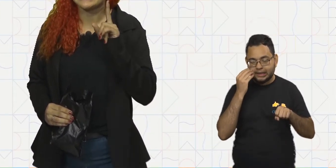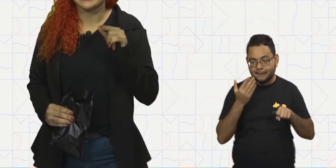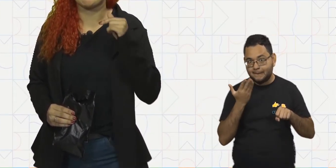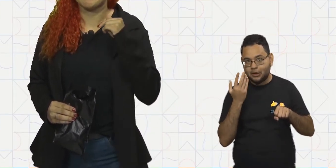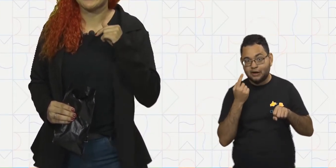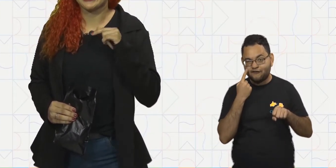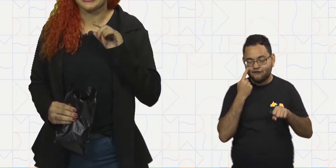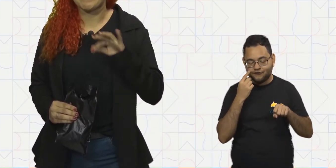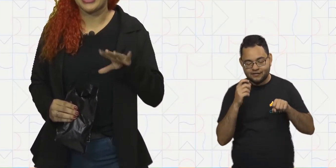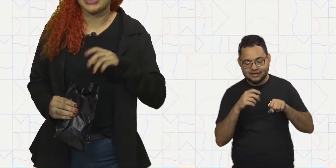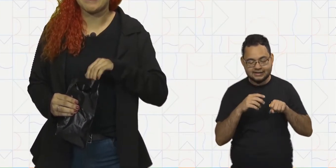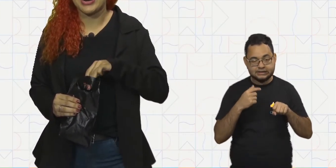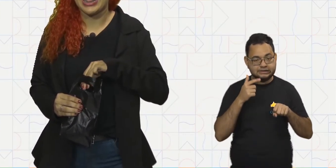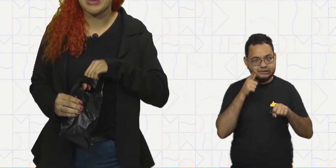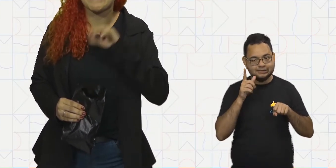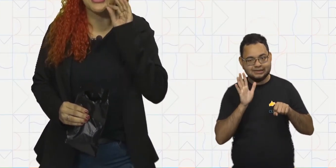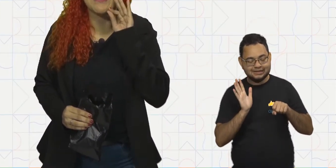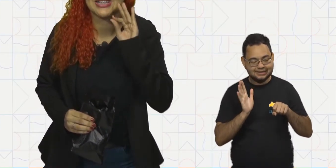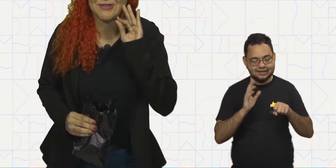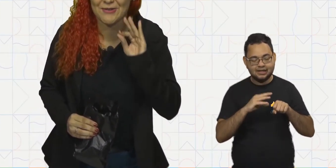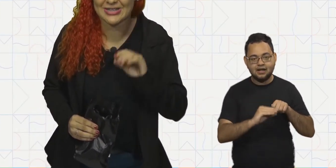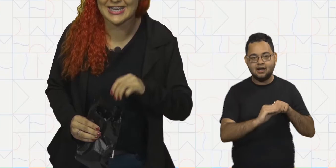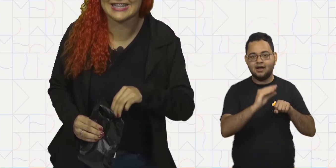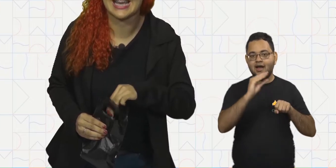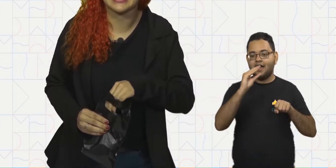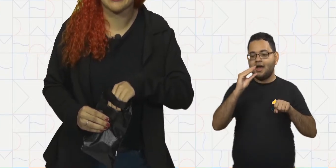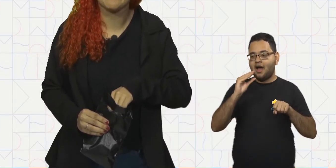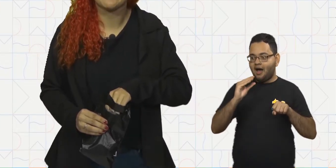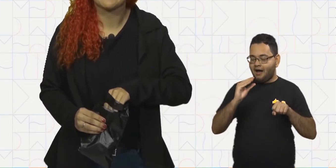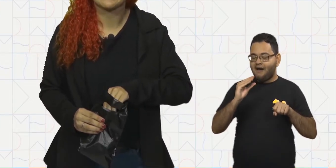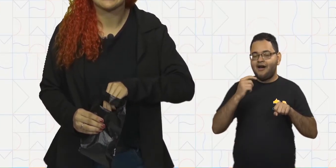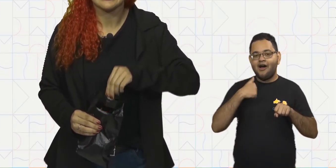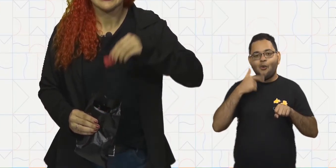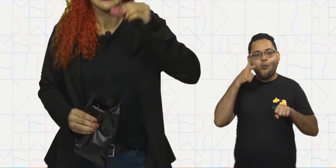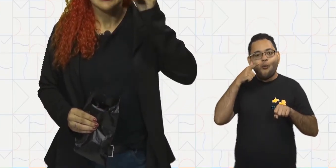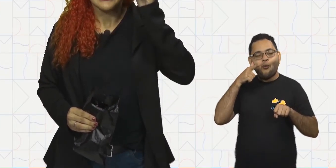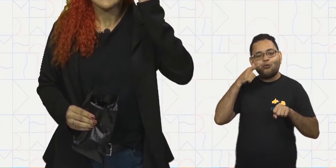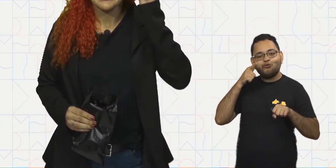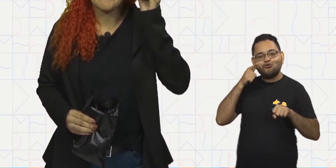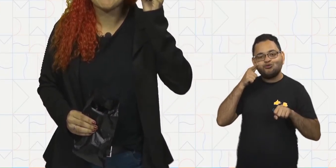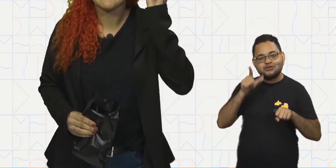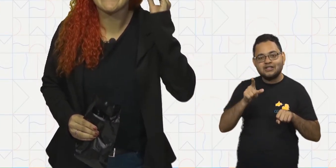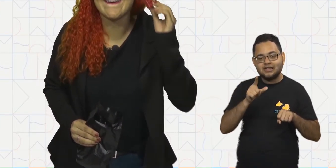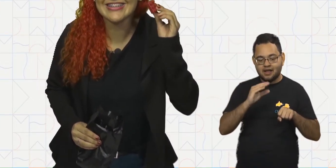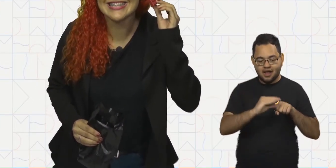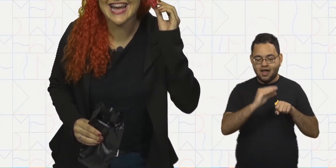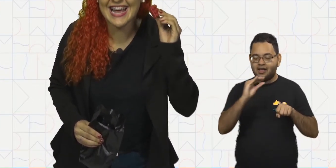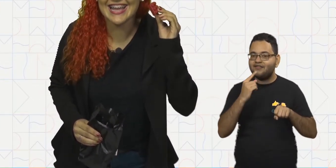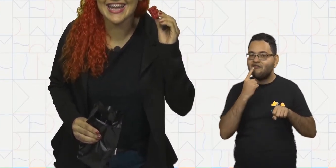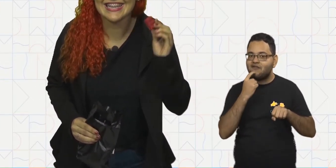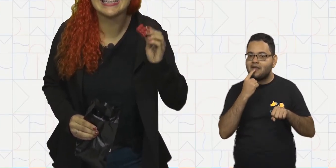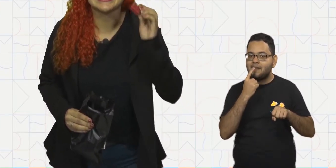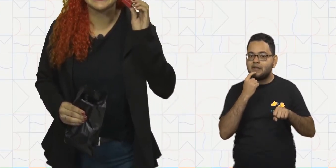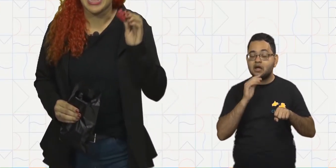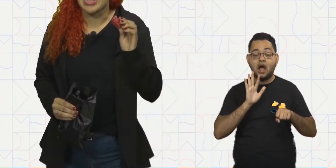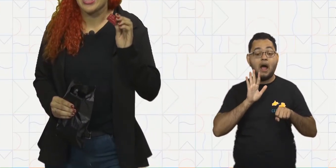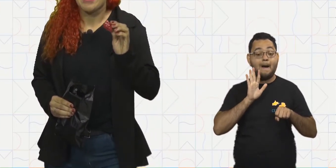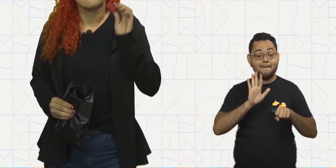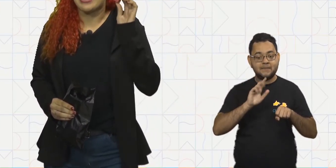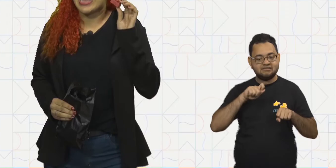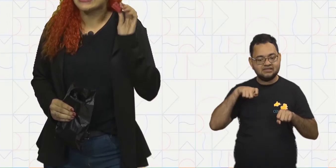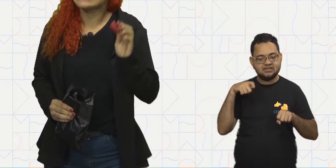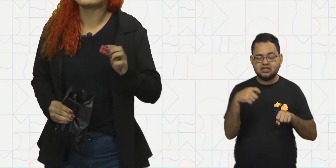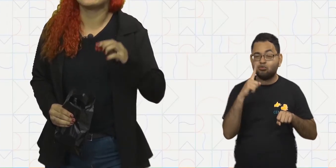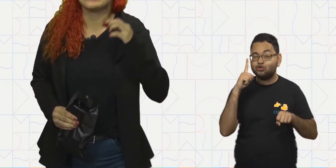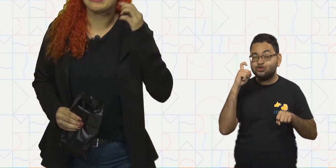bem mas eu vou tentar um bora lá Bora lá bora ver se eu vou conseguir acertar Oi e eu consegui tirar